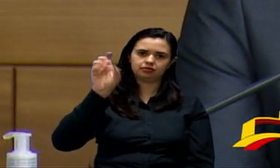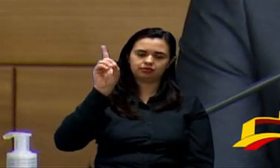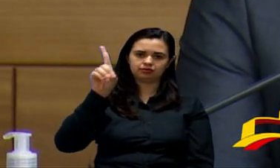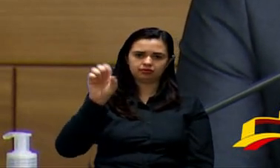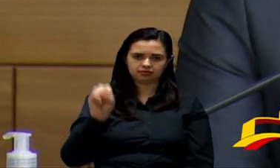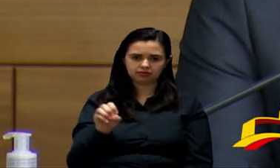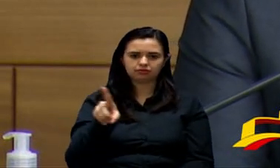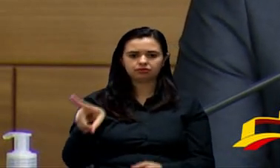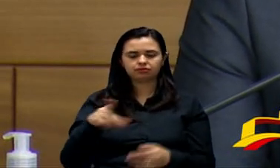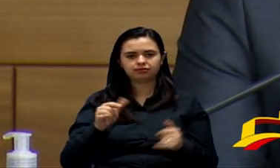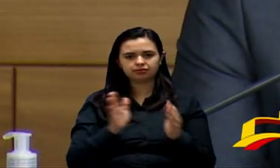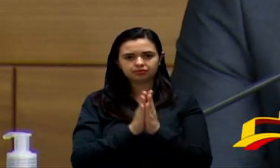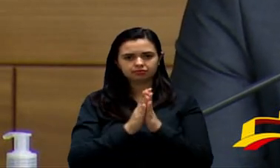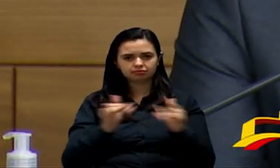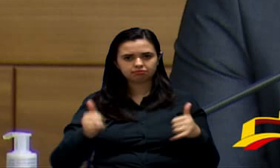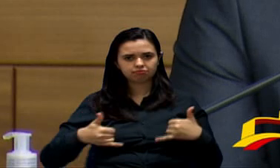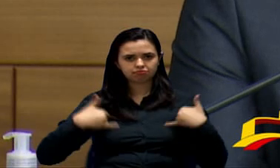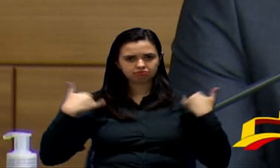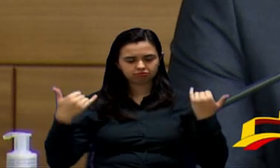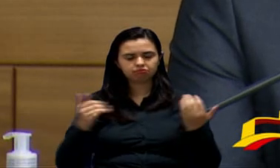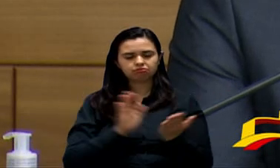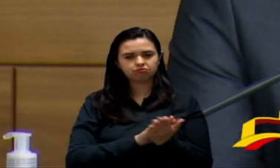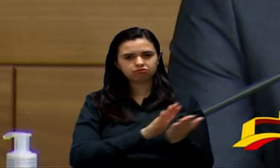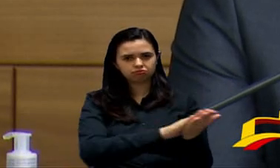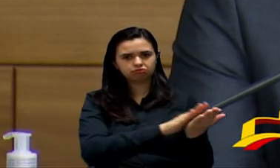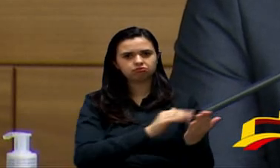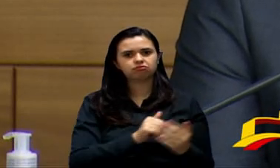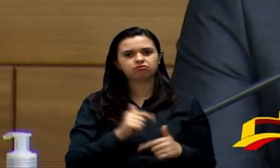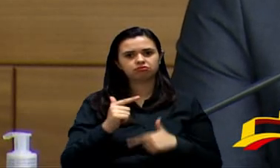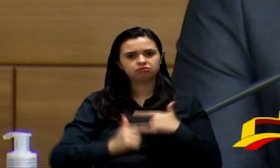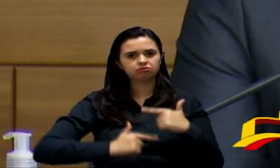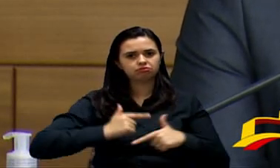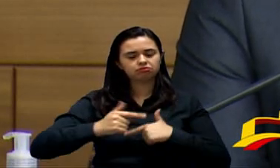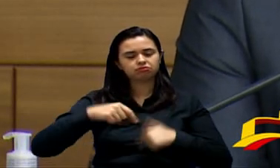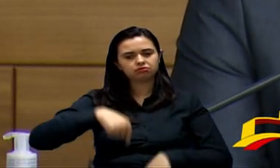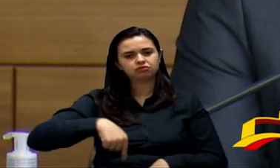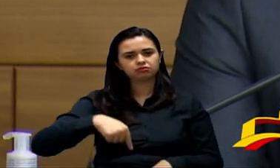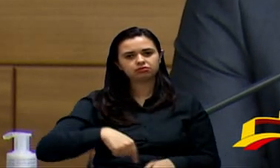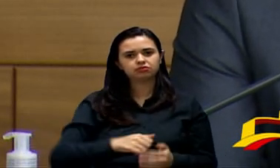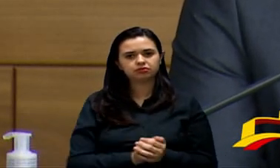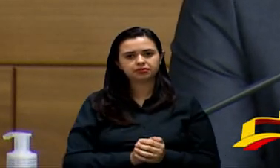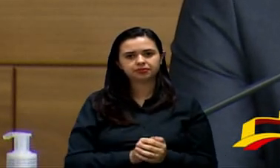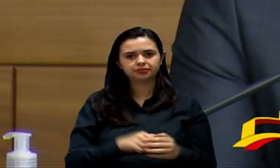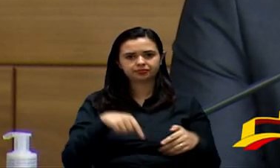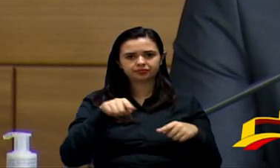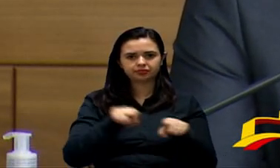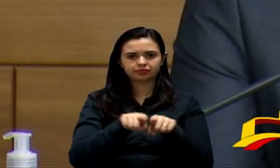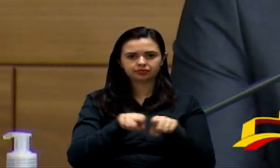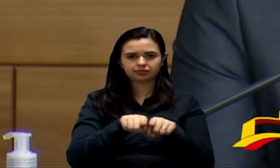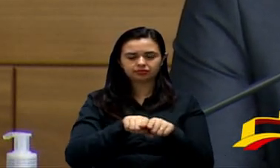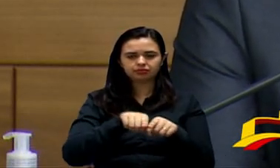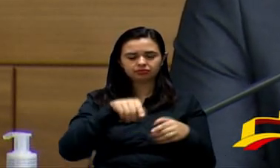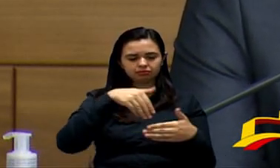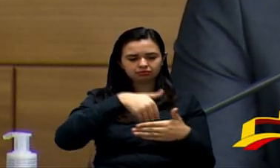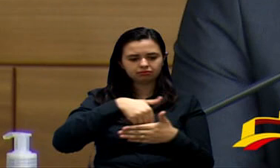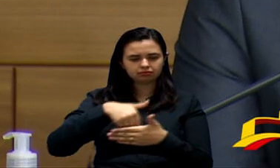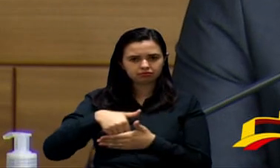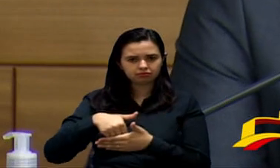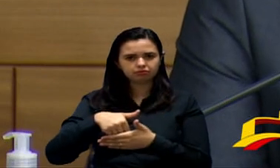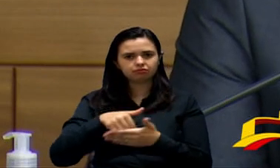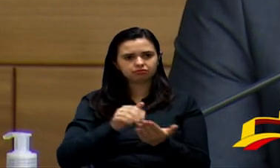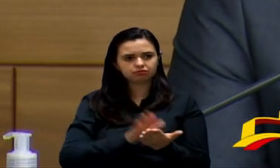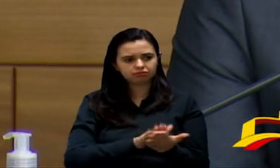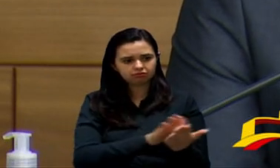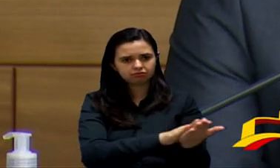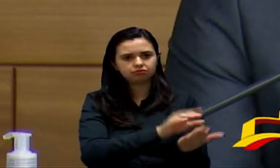natalícia. Requeira ao ouvido plenário, seja consignado a dos seus trabalhos, presente sessão. Ao voto de congratulações para o Geraldo Bissoli pela passagem da